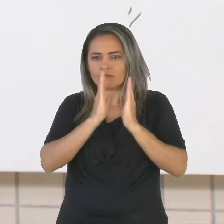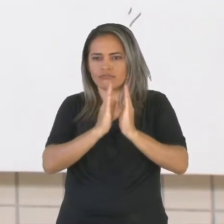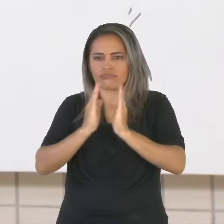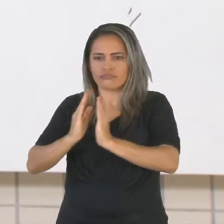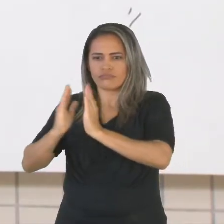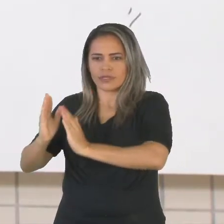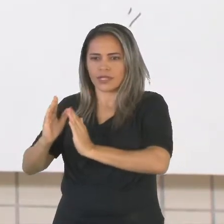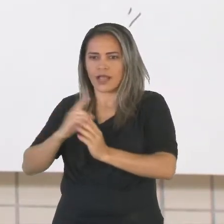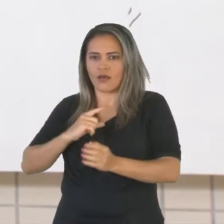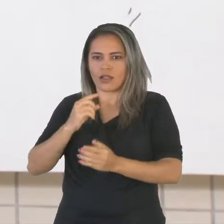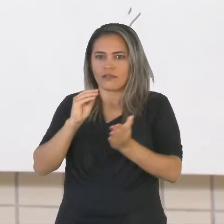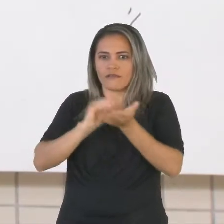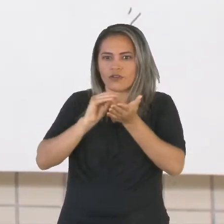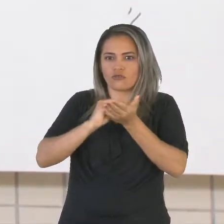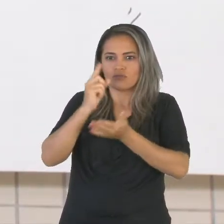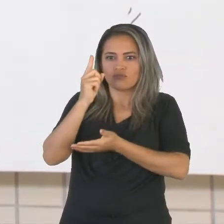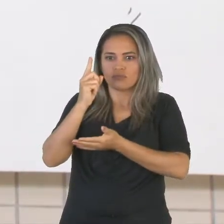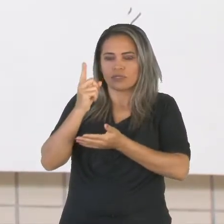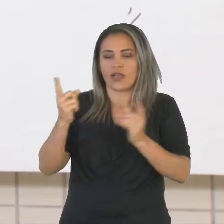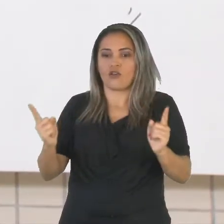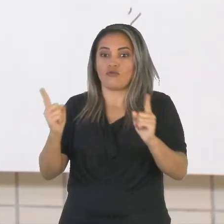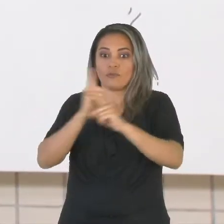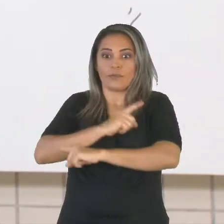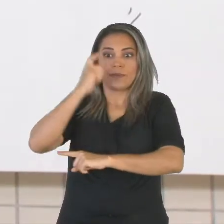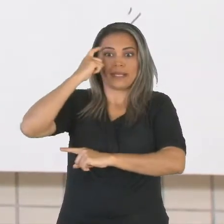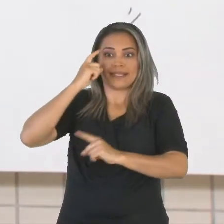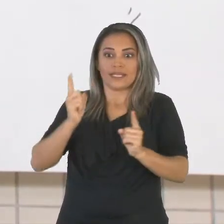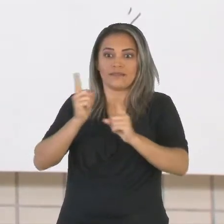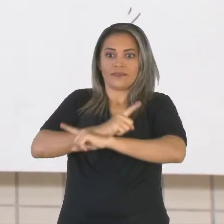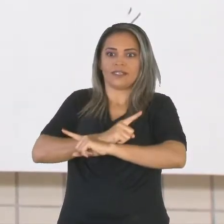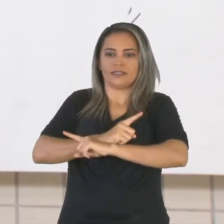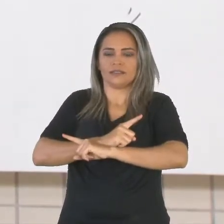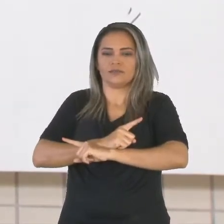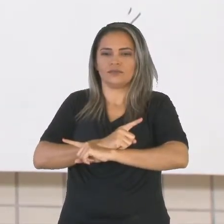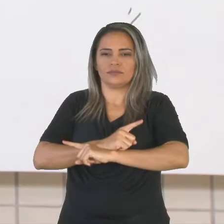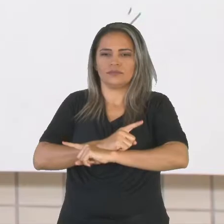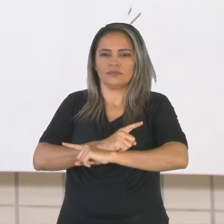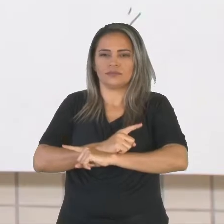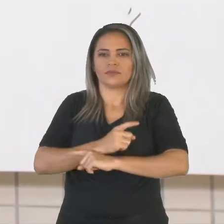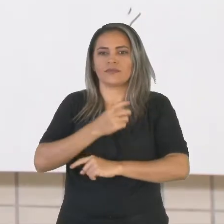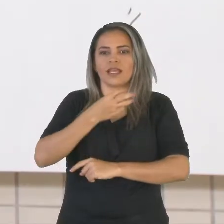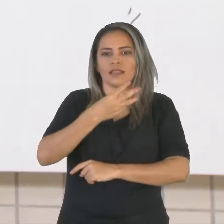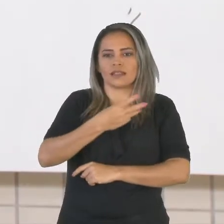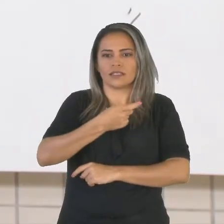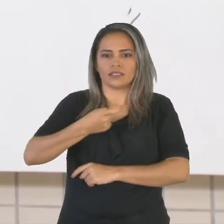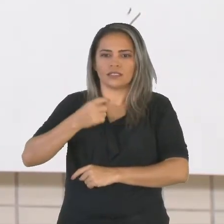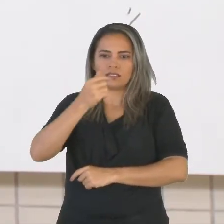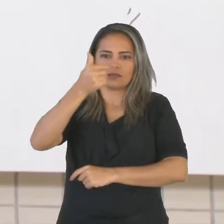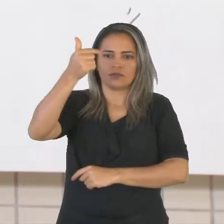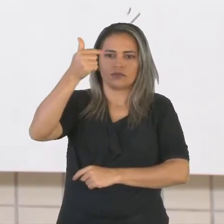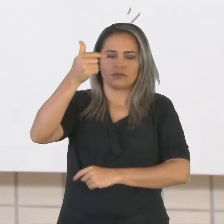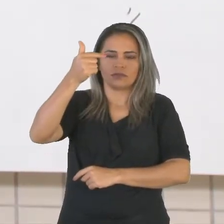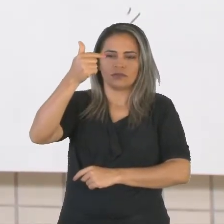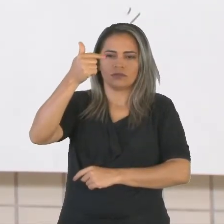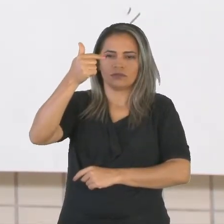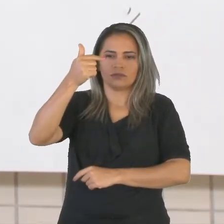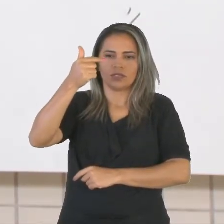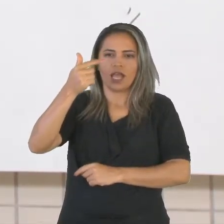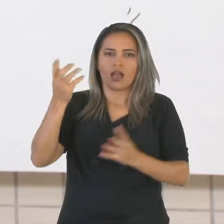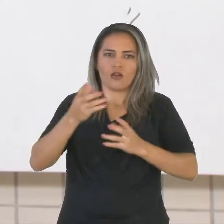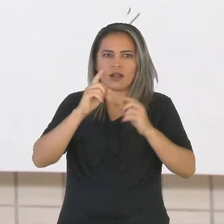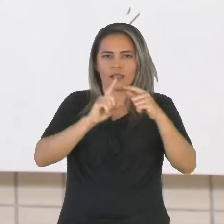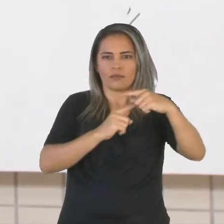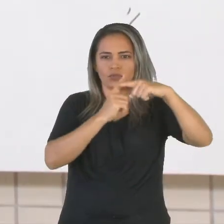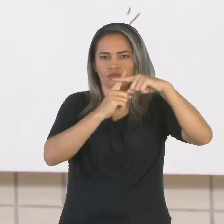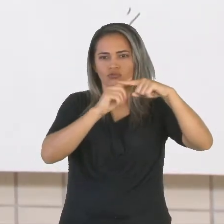aqui eu posso pensar na operação inversa, ok? Bom, 3x ao quadrado. O que está positivo eu vou jogar